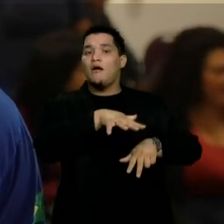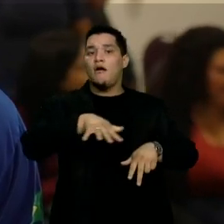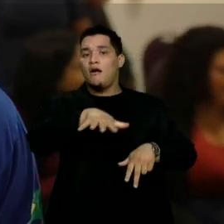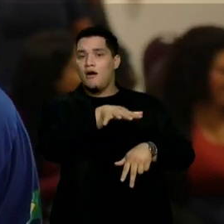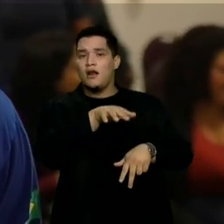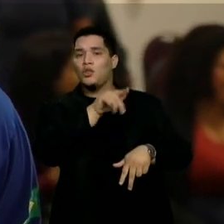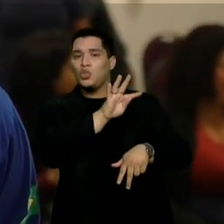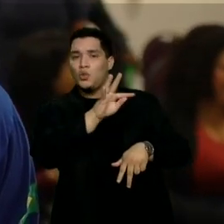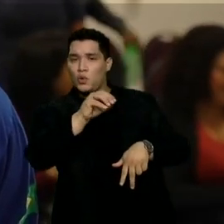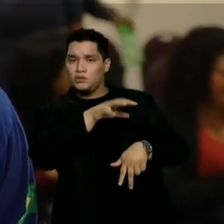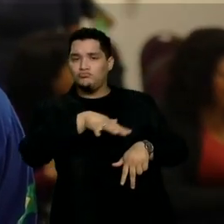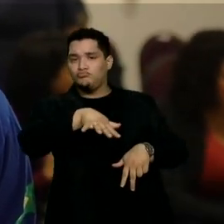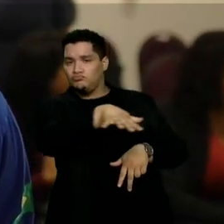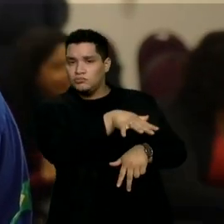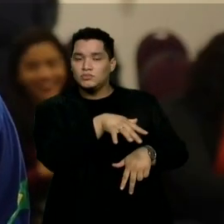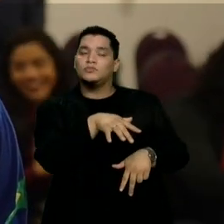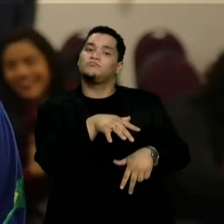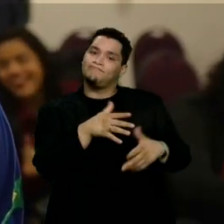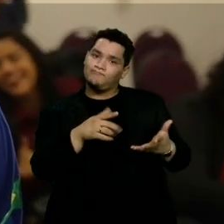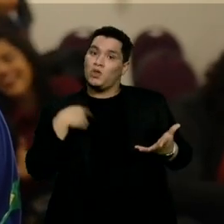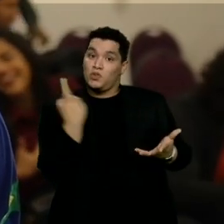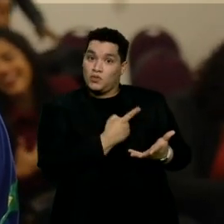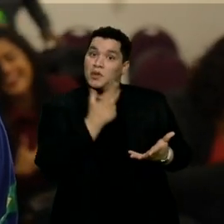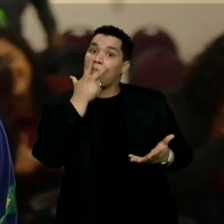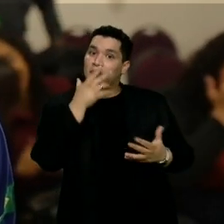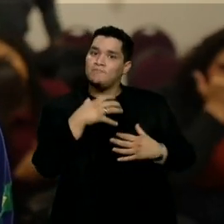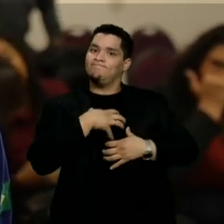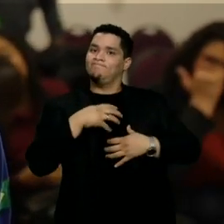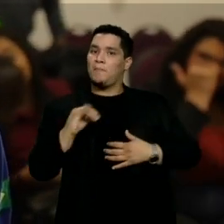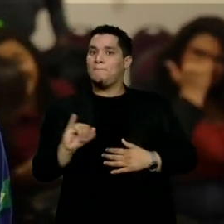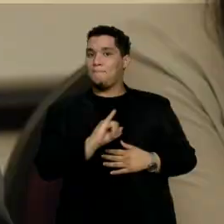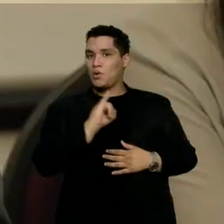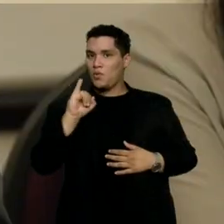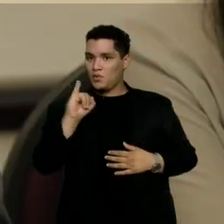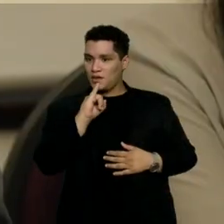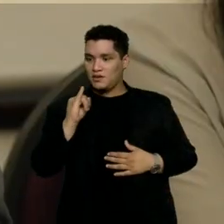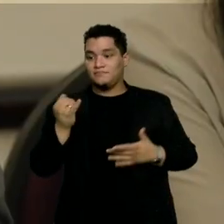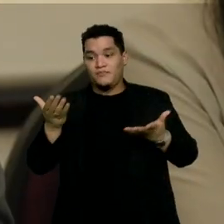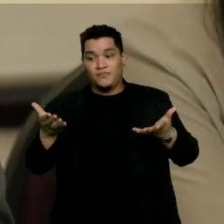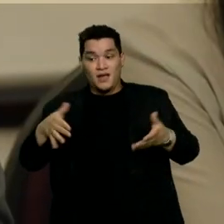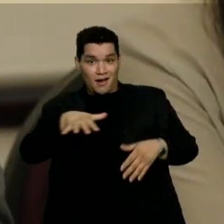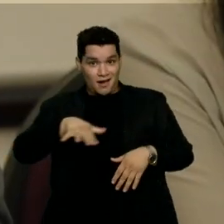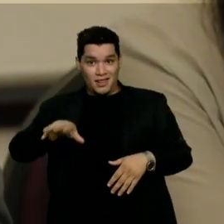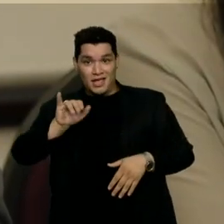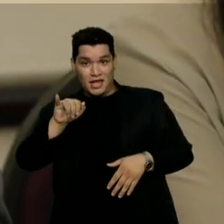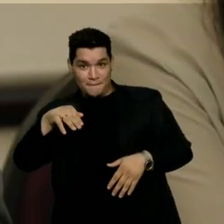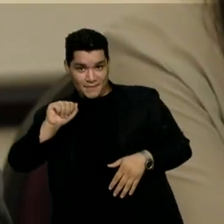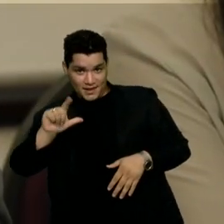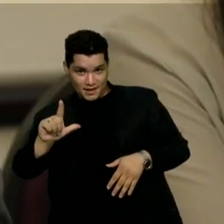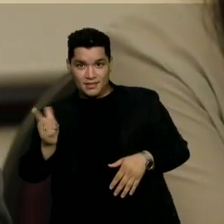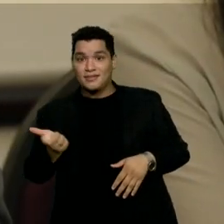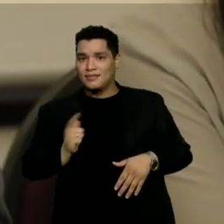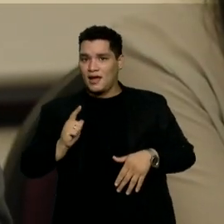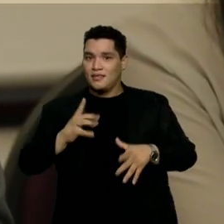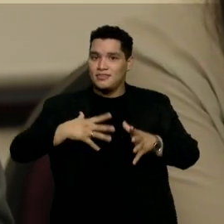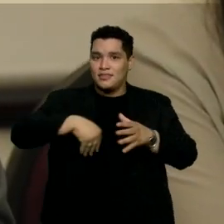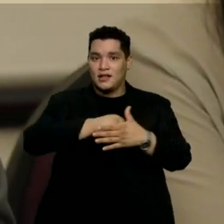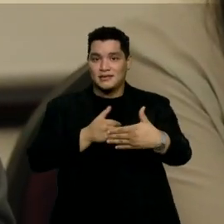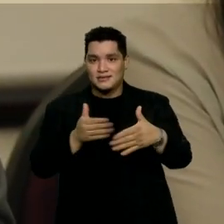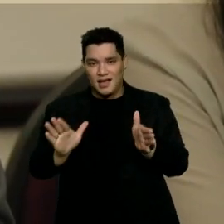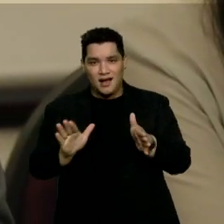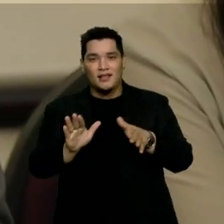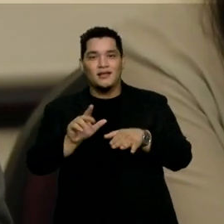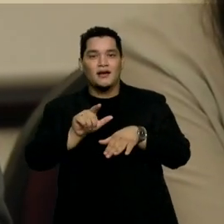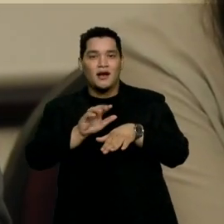muito importante tá eh dentro dos nossos dentro do nosso Instituto Médico Legal hoje a gente já conta com uma sala lilás